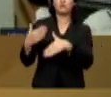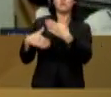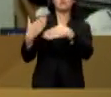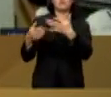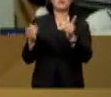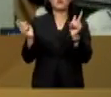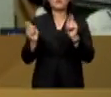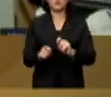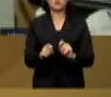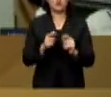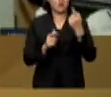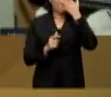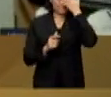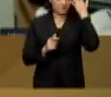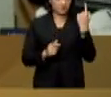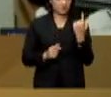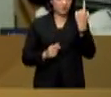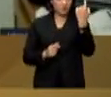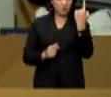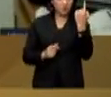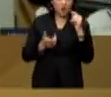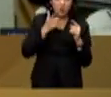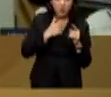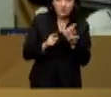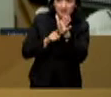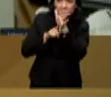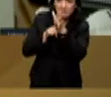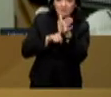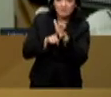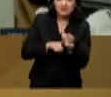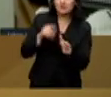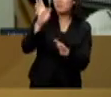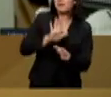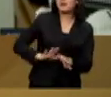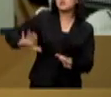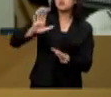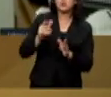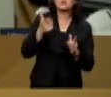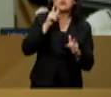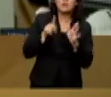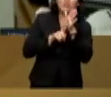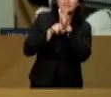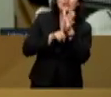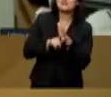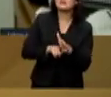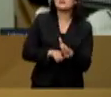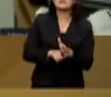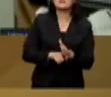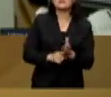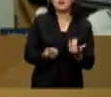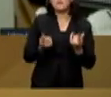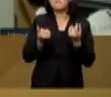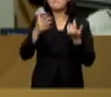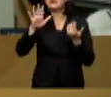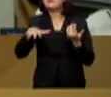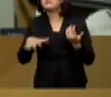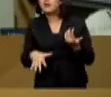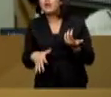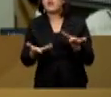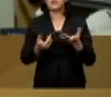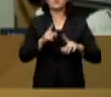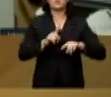a um consumidor pesquisar nacionalmente onde encontra mais em conta o produto que tem em